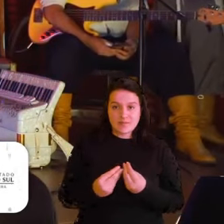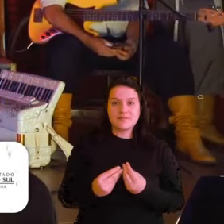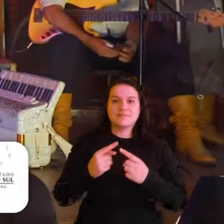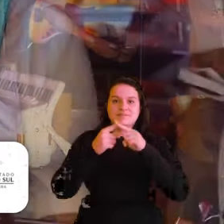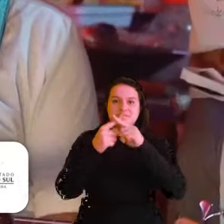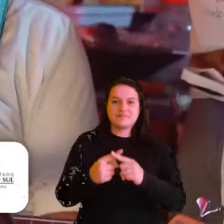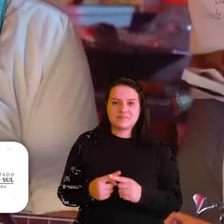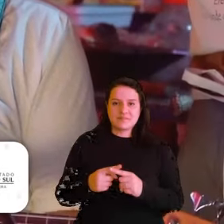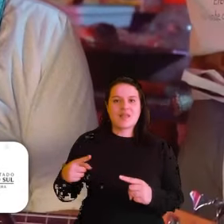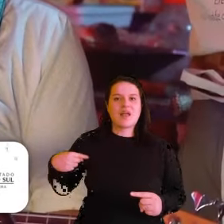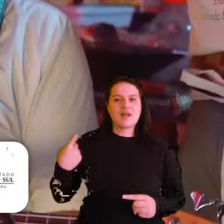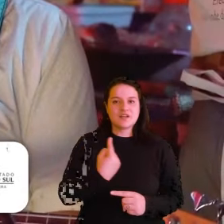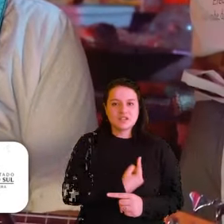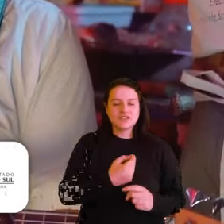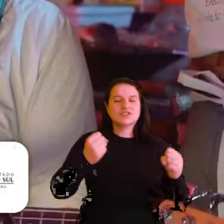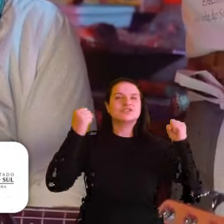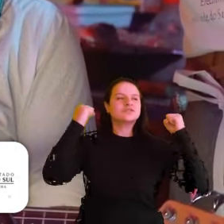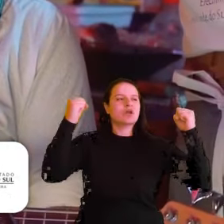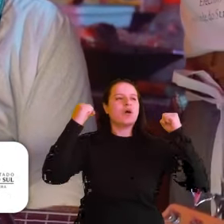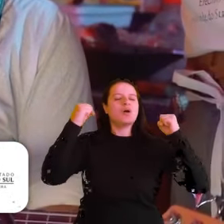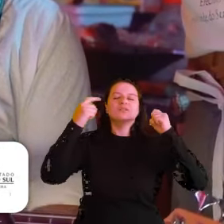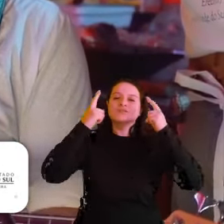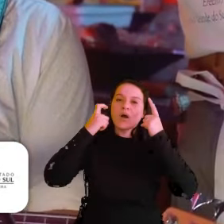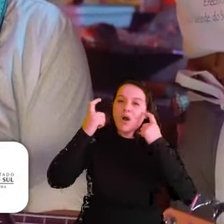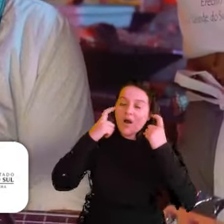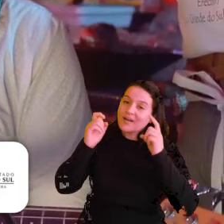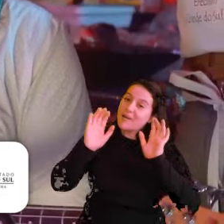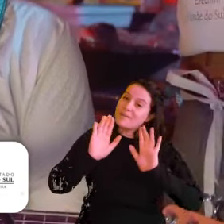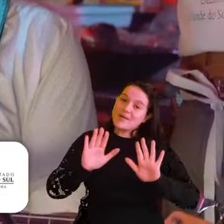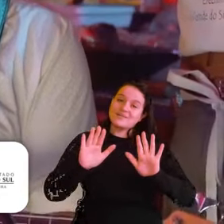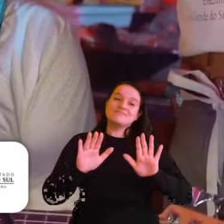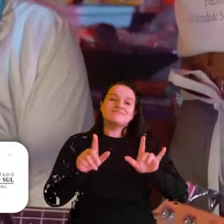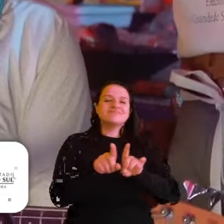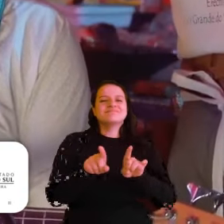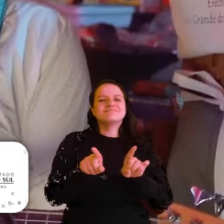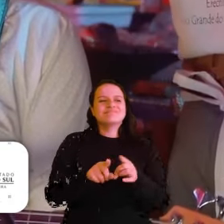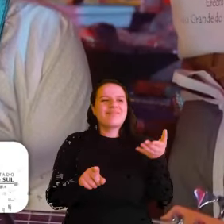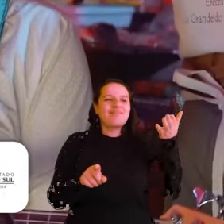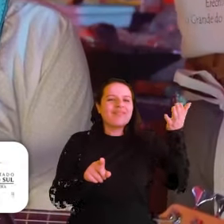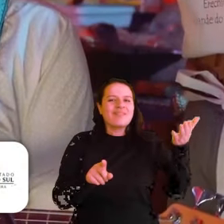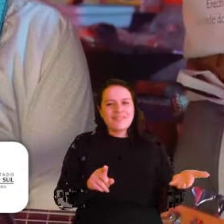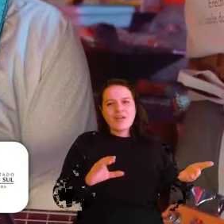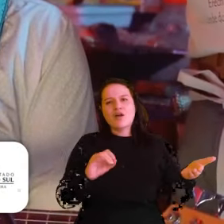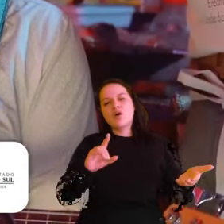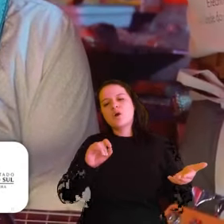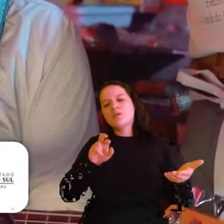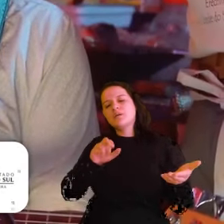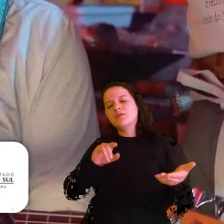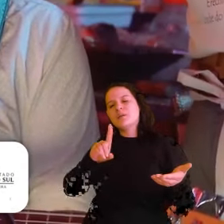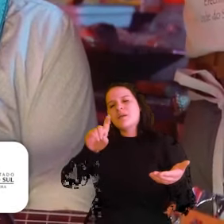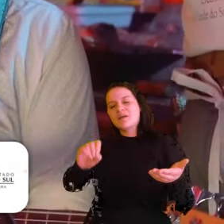família do Grêmio que a gente torce, chora, mas também os colorados também